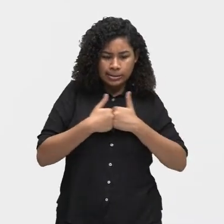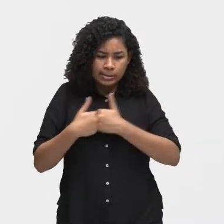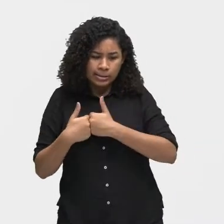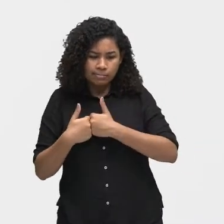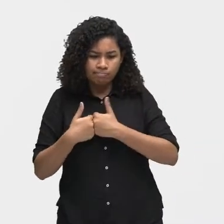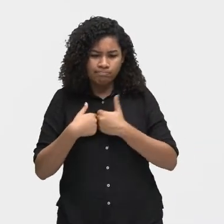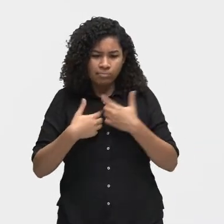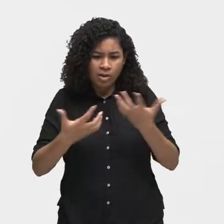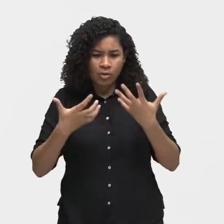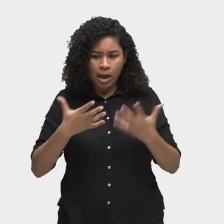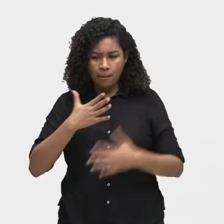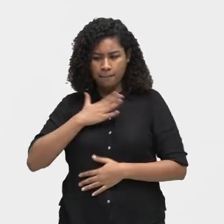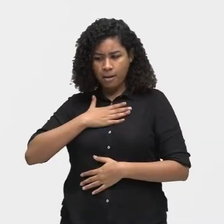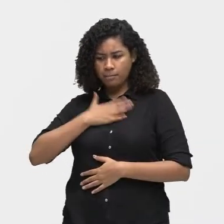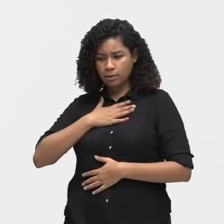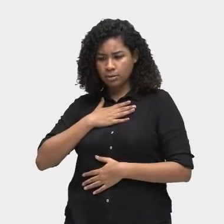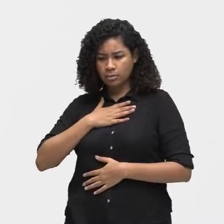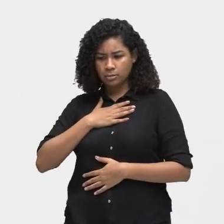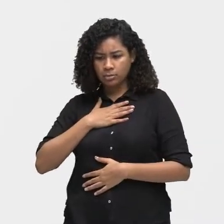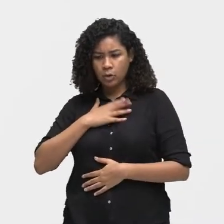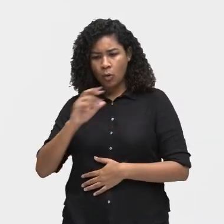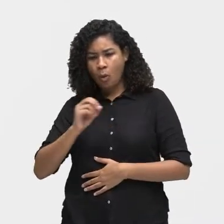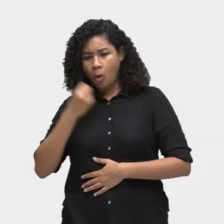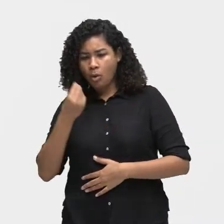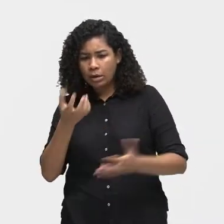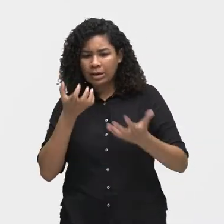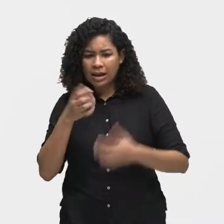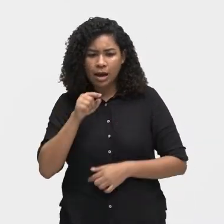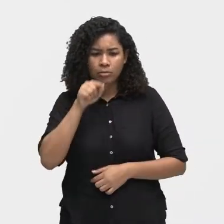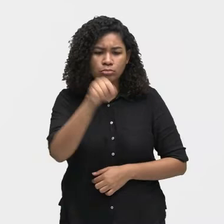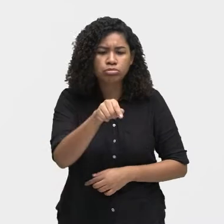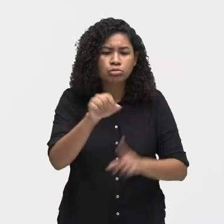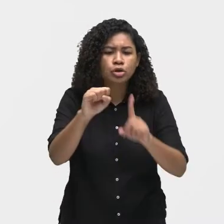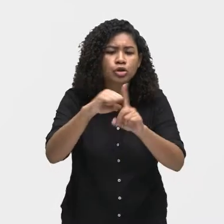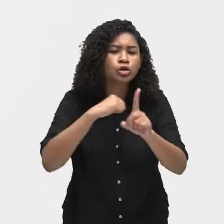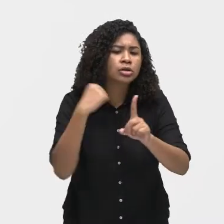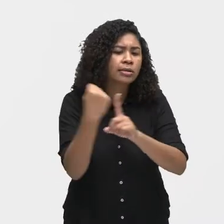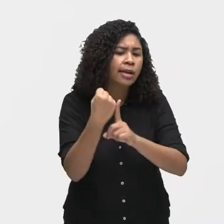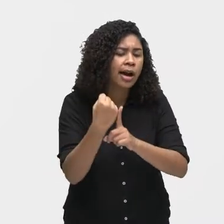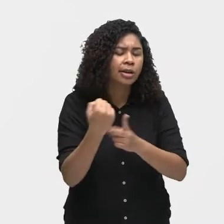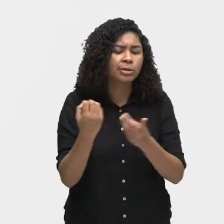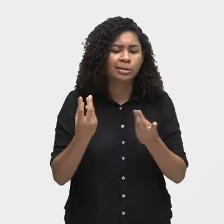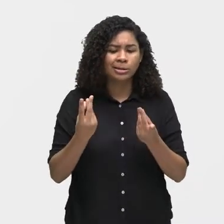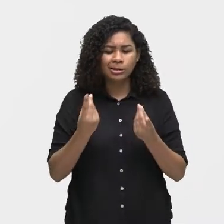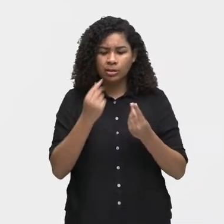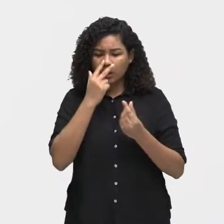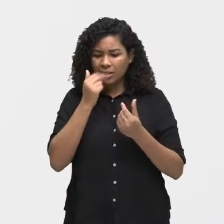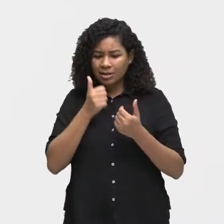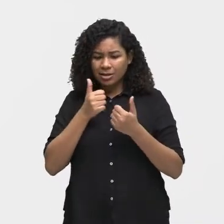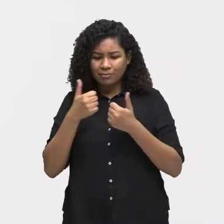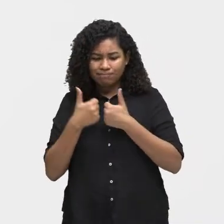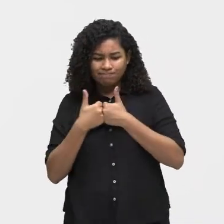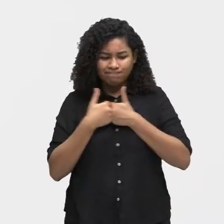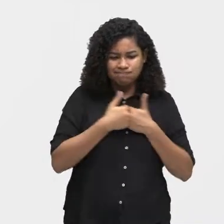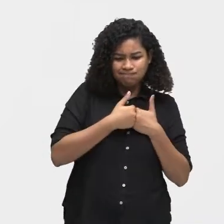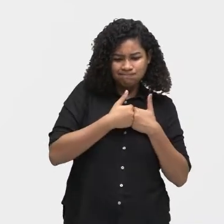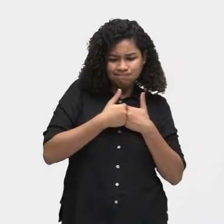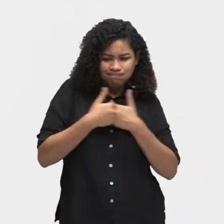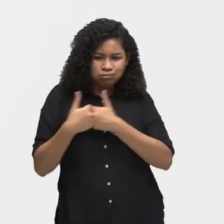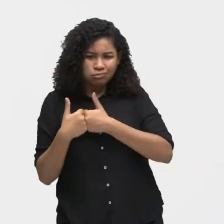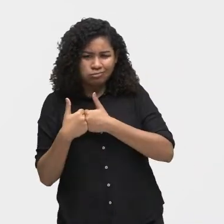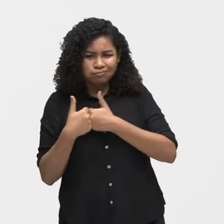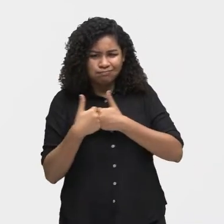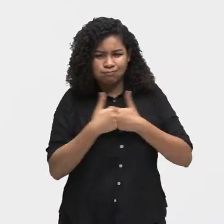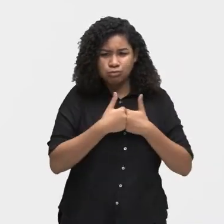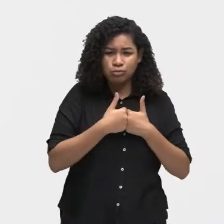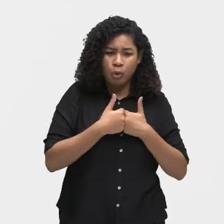sociedade. A gente pode dizer que esse conflito de olhar pode ocorrer, né? Qual é o